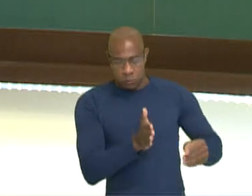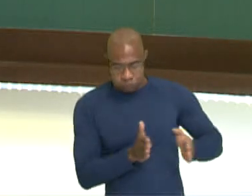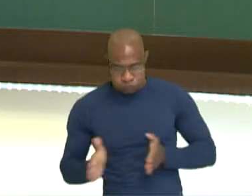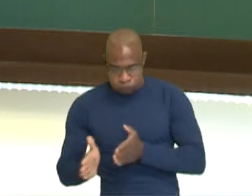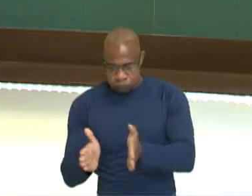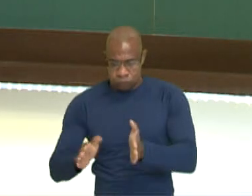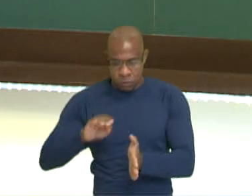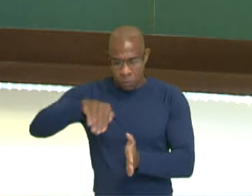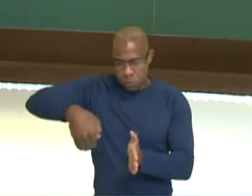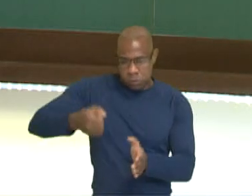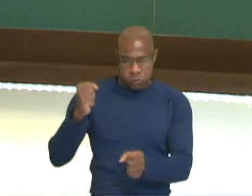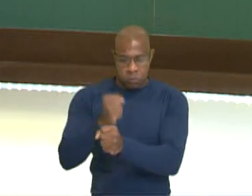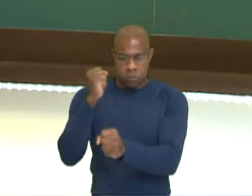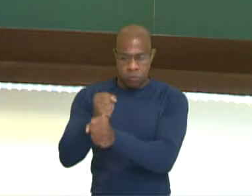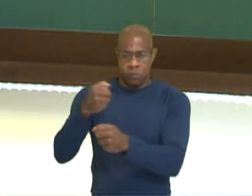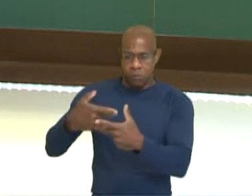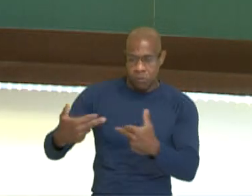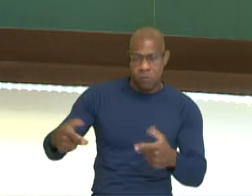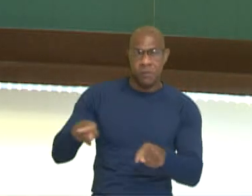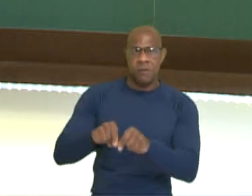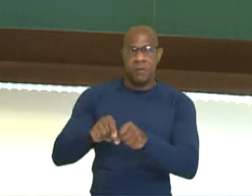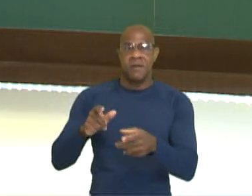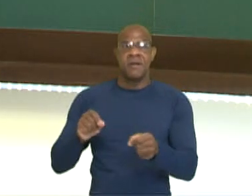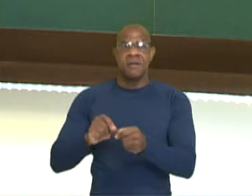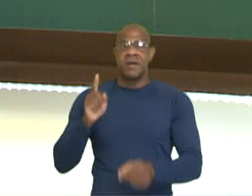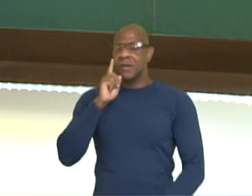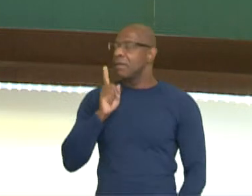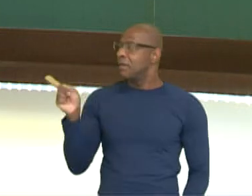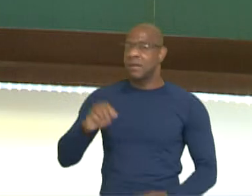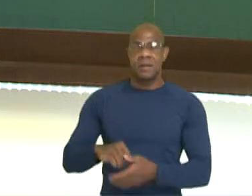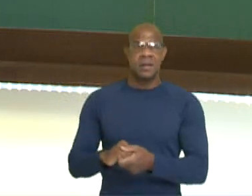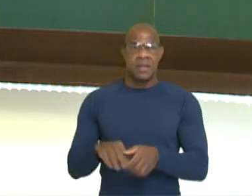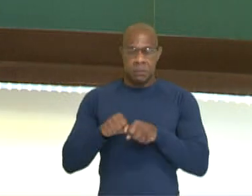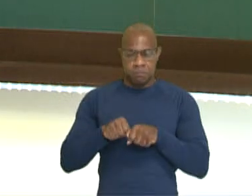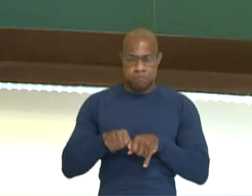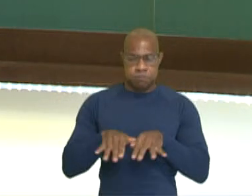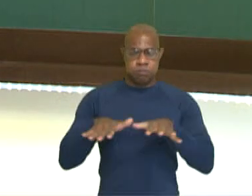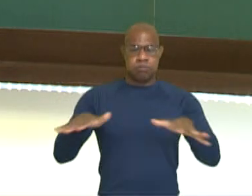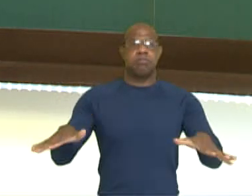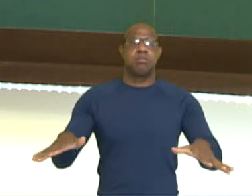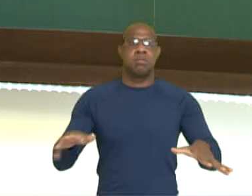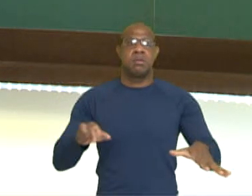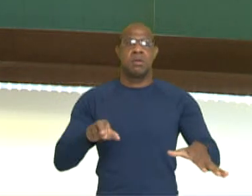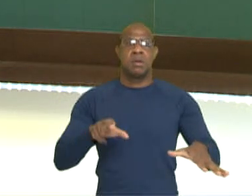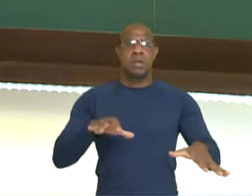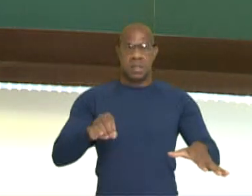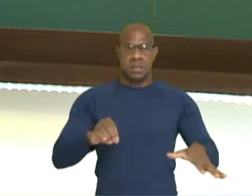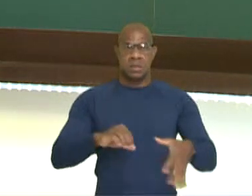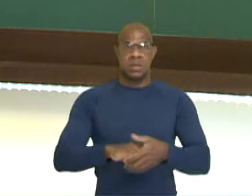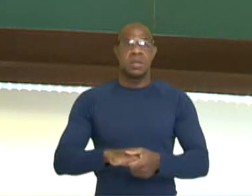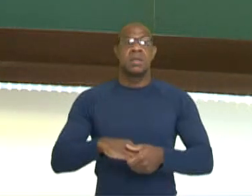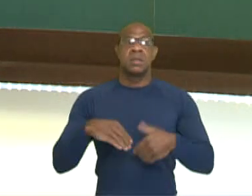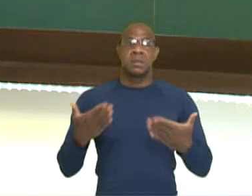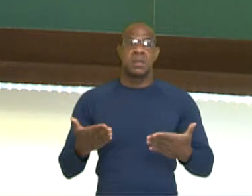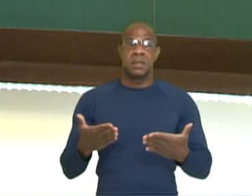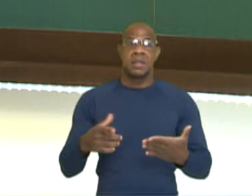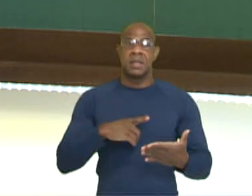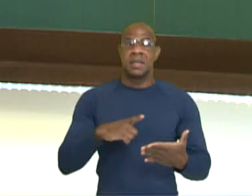o nome, represa. Você represa o rio, ele expande a sua área. Ao expandir sua área, ele